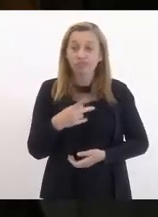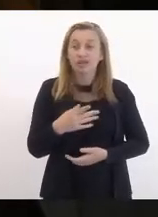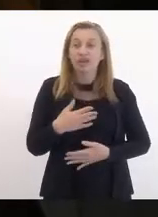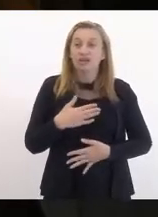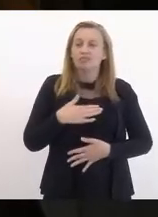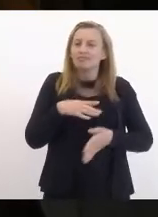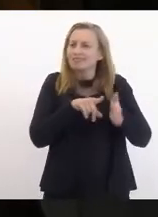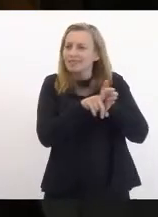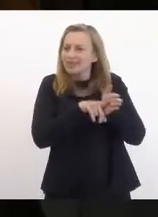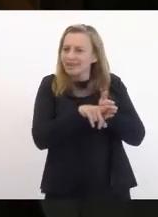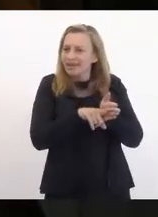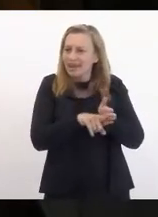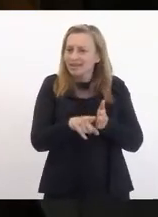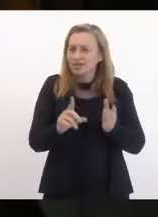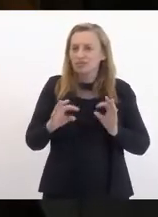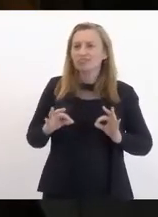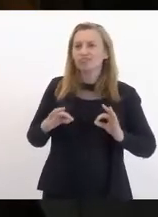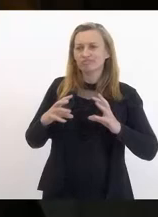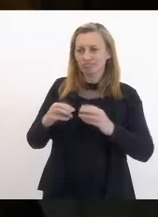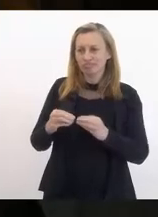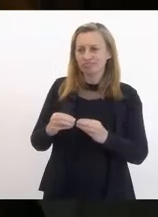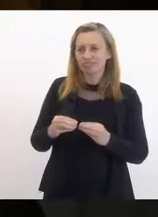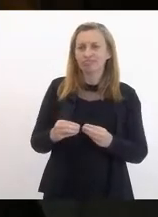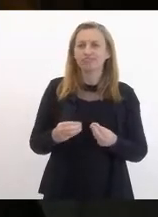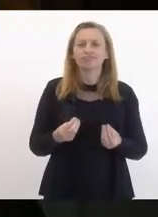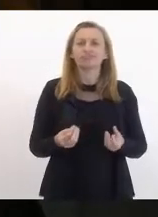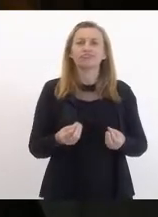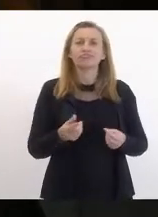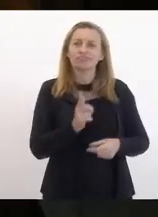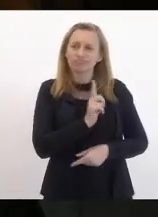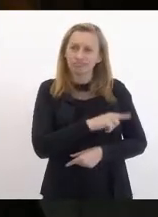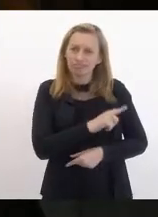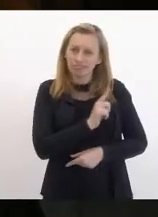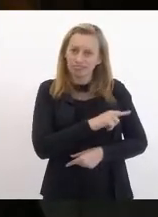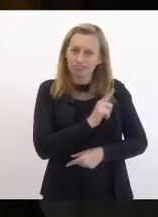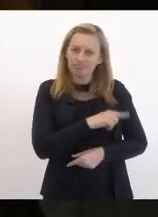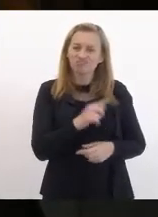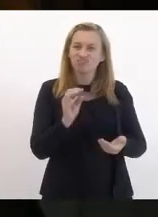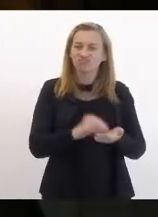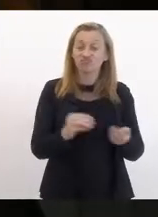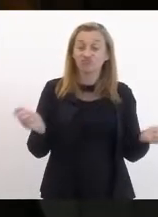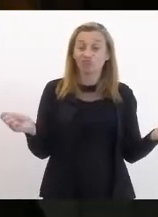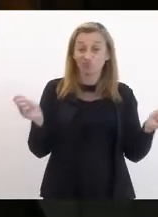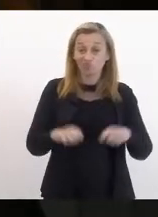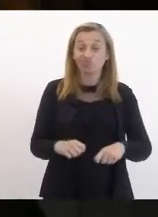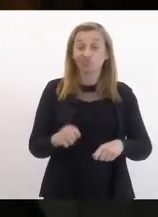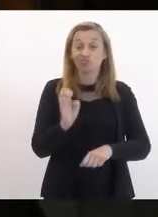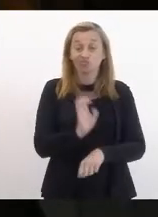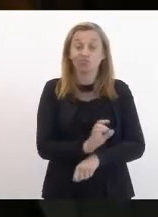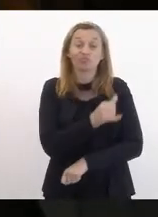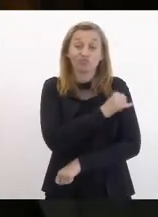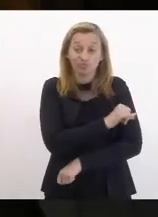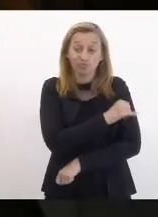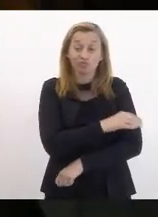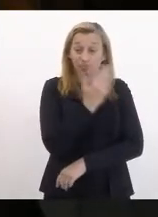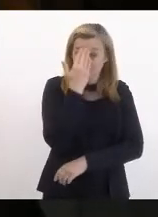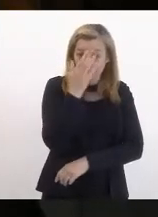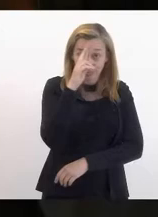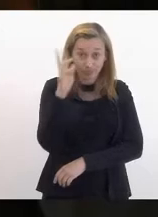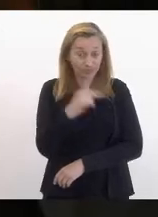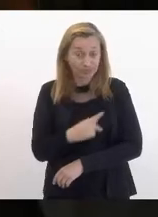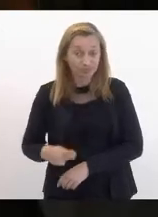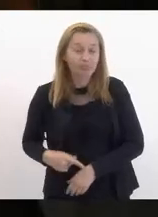minha análise crítica à gestão incompetente do Estado do Rio de Janeiro. Muito obrigado,